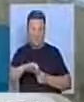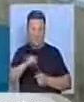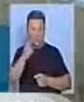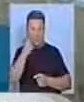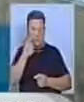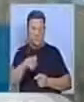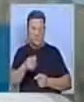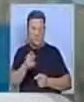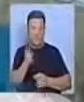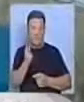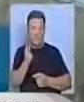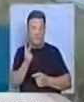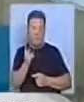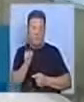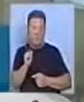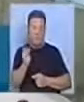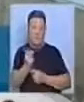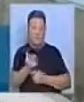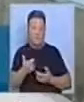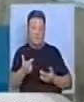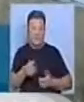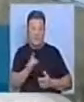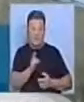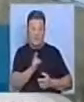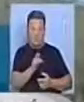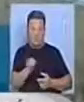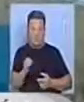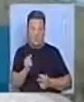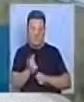a Vila das Artes. Estão aqui 600 obras